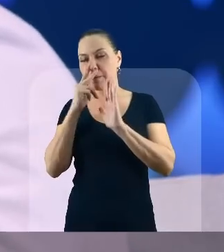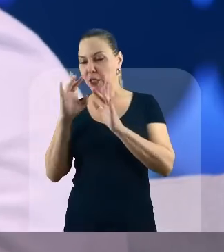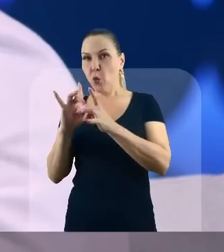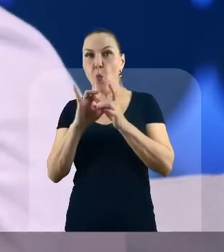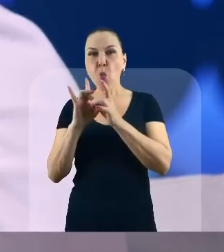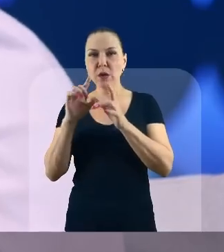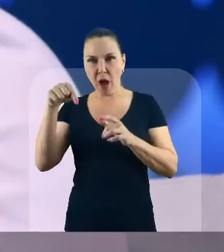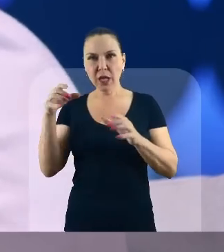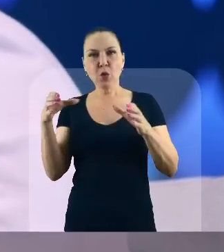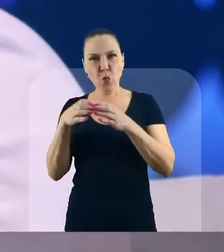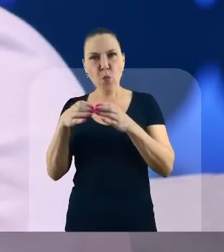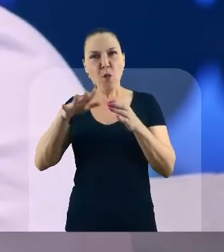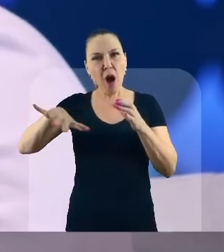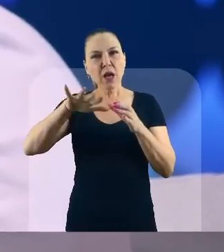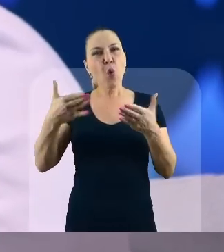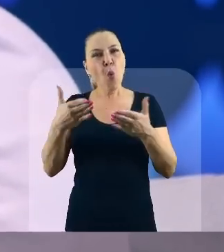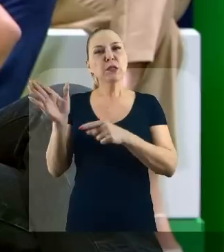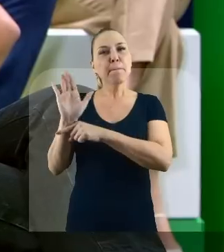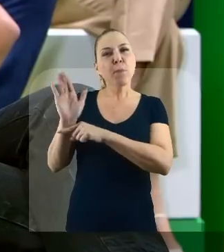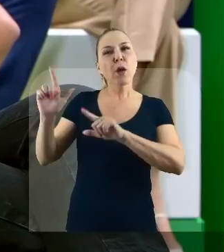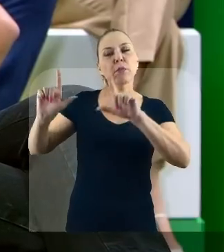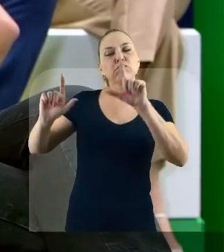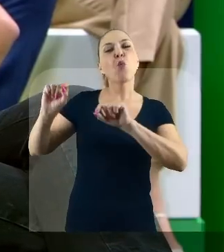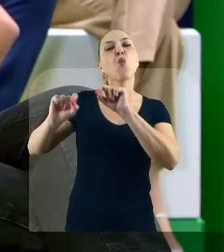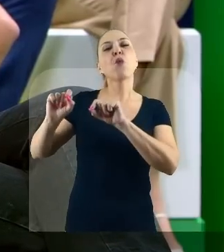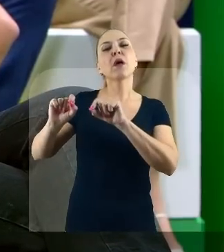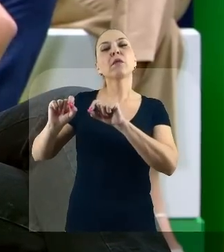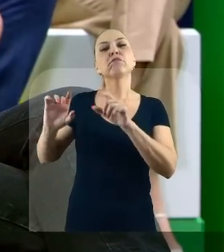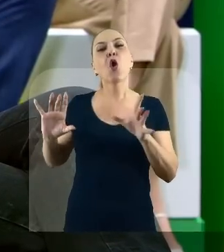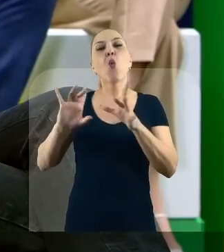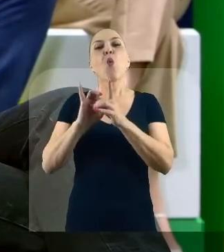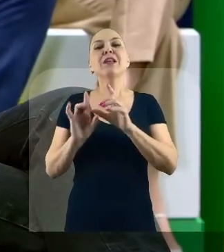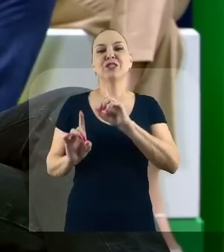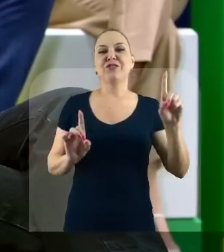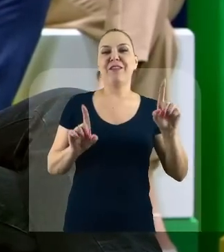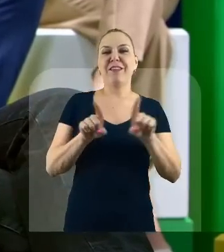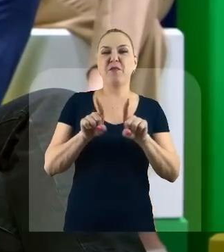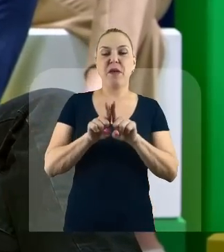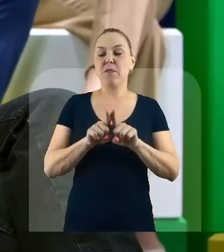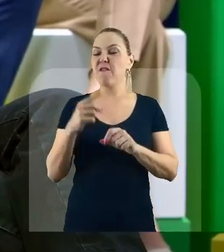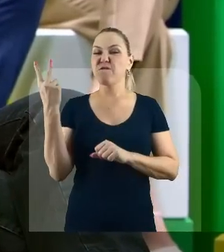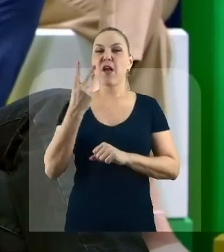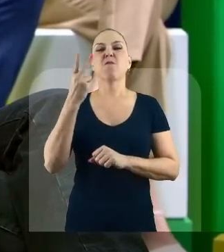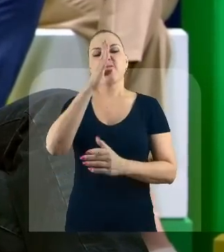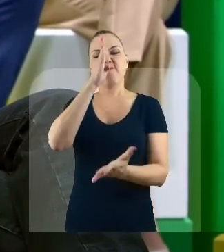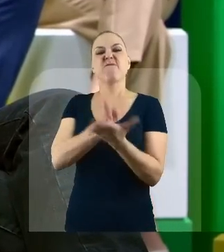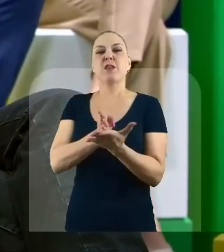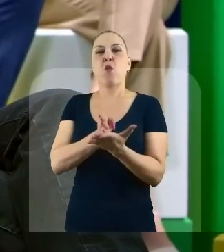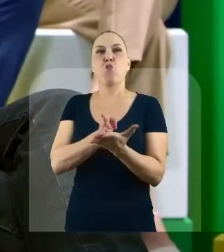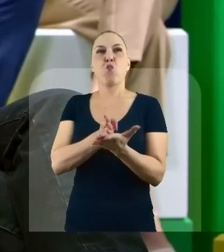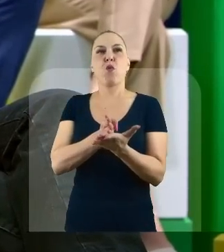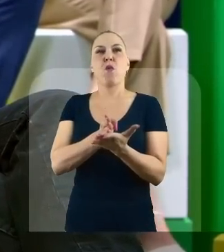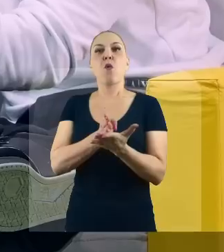une aqui nesse programa e une a direita. Nós não negociamos os nossos princípios, os nossos valores. Eu acho que